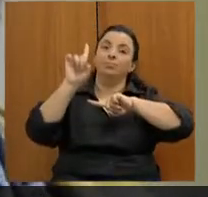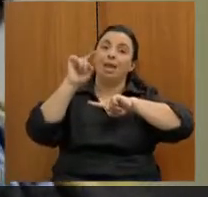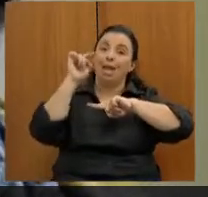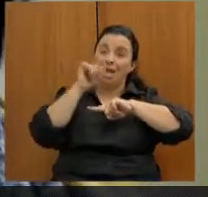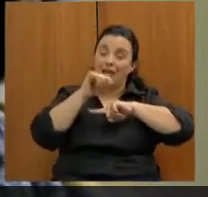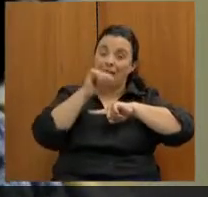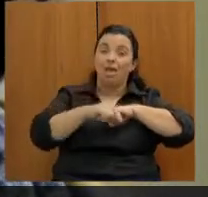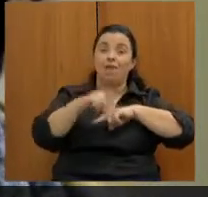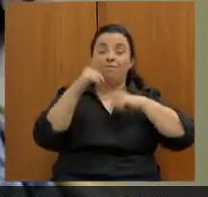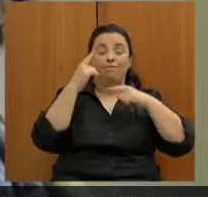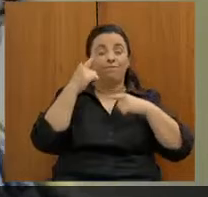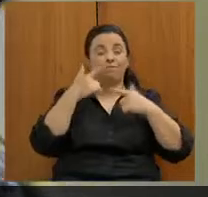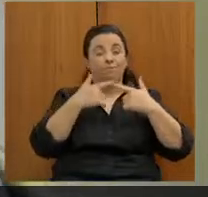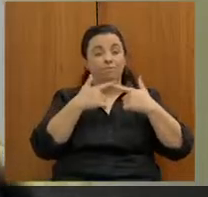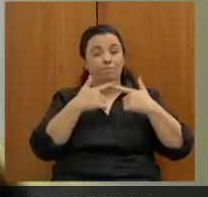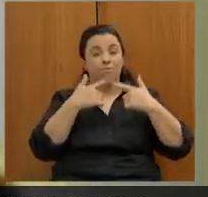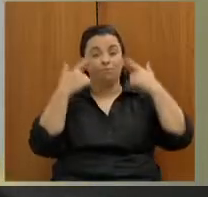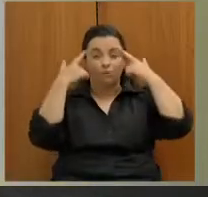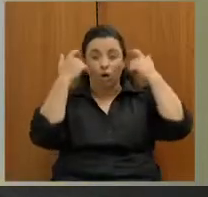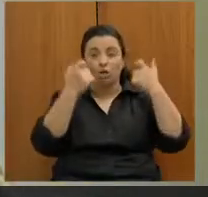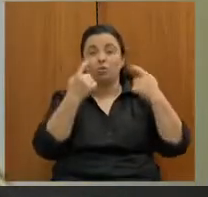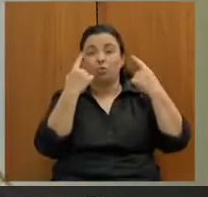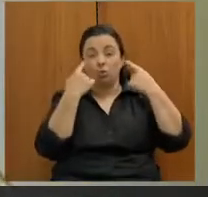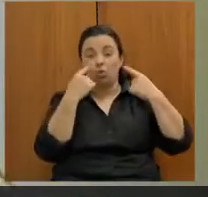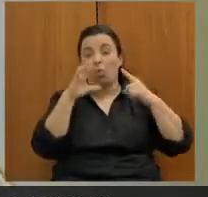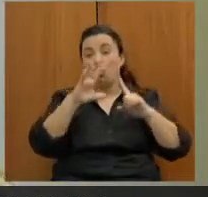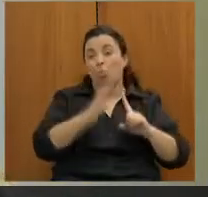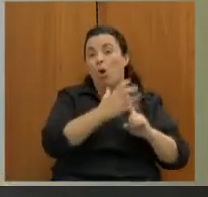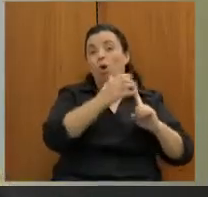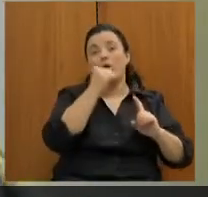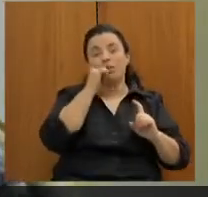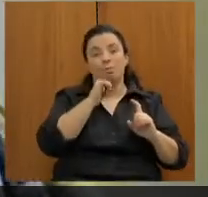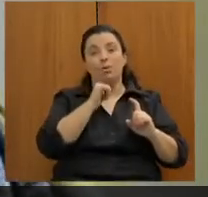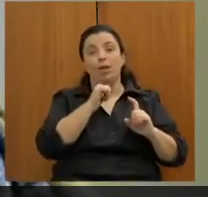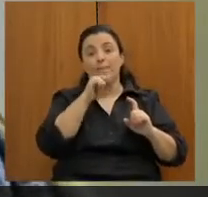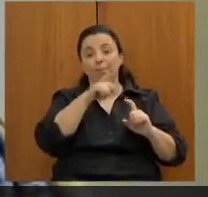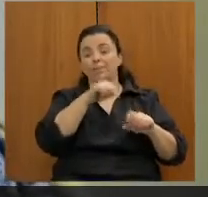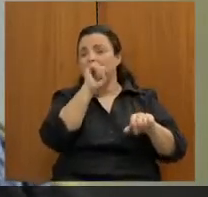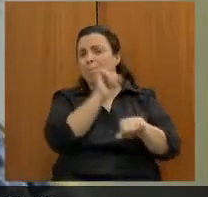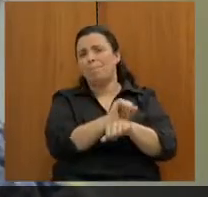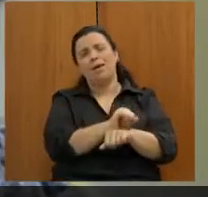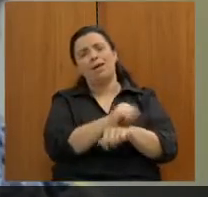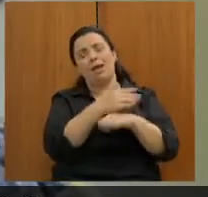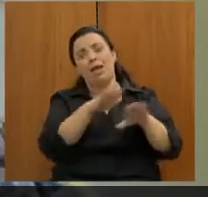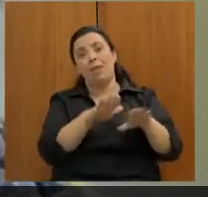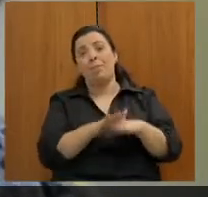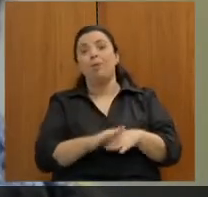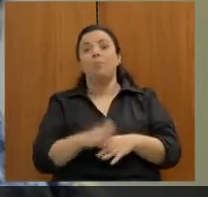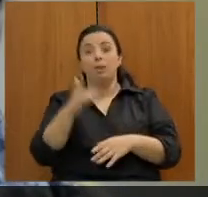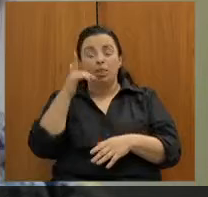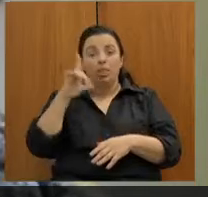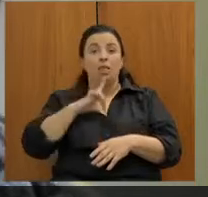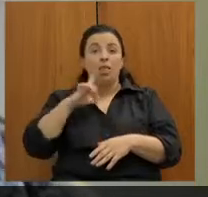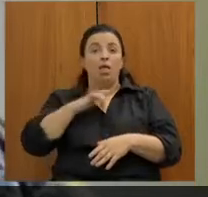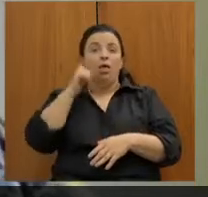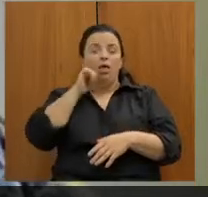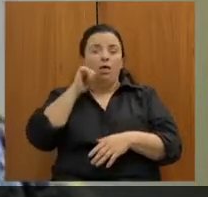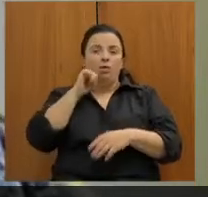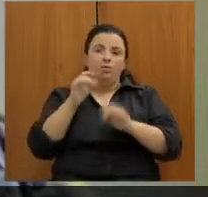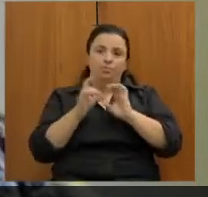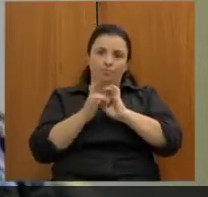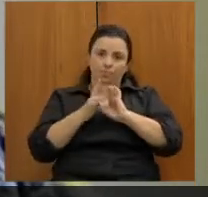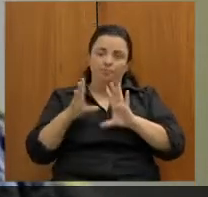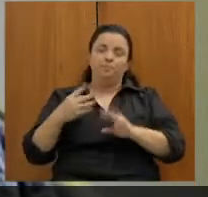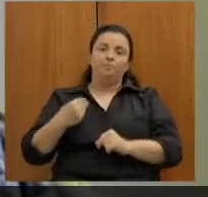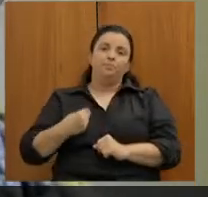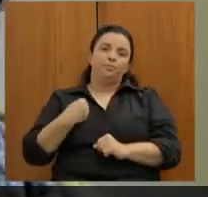né pegar não aconteça mais e a gente então possa ter realmente mulheres livres para ser e para viver como